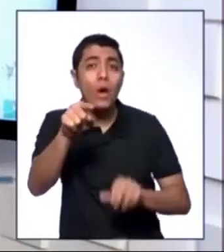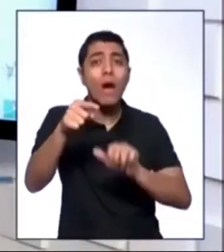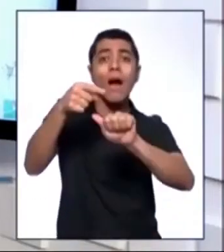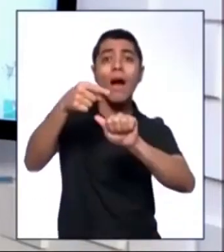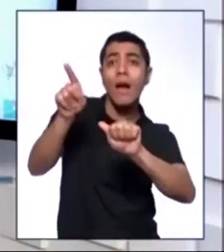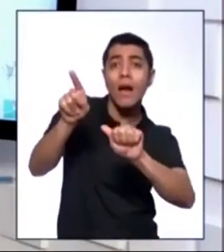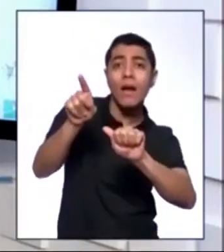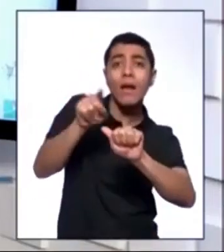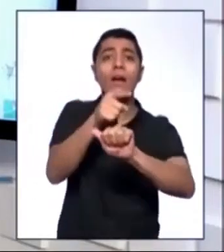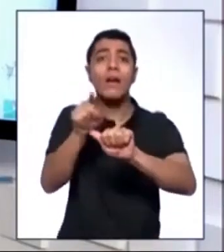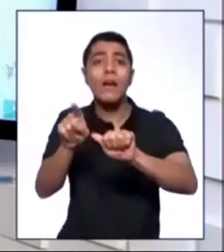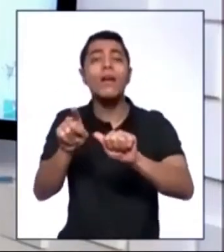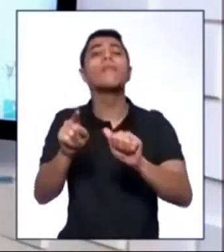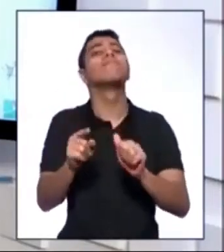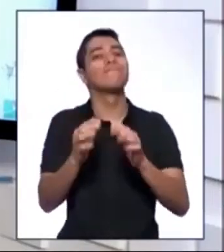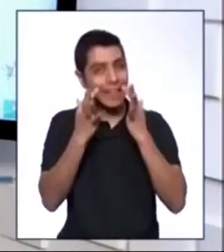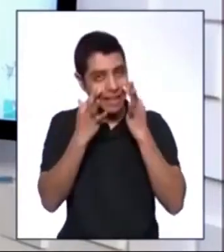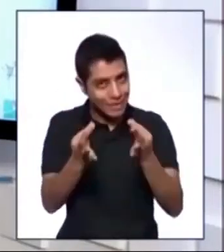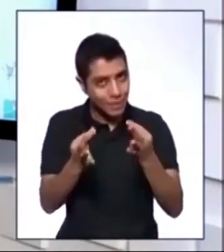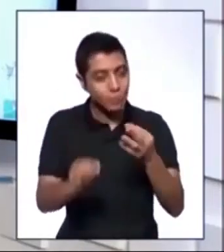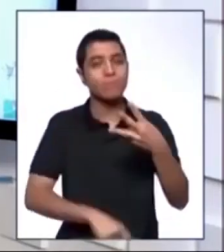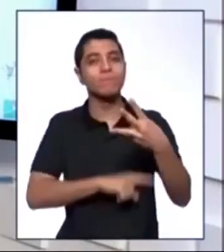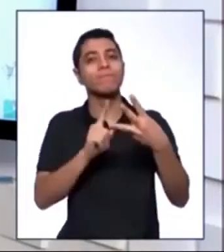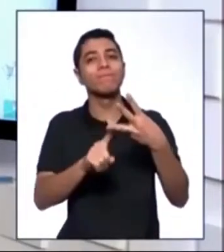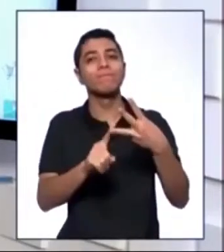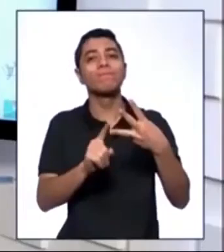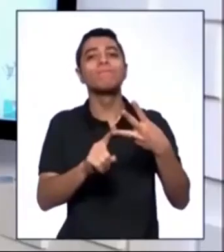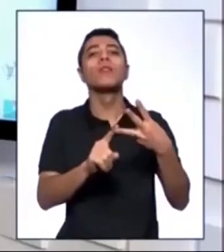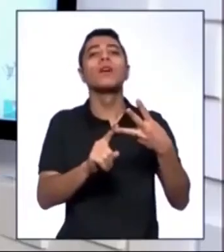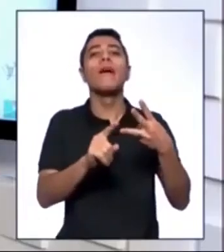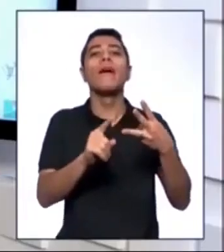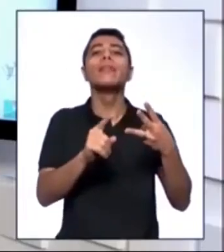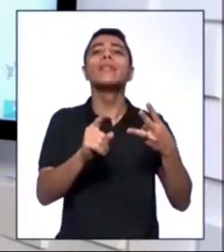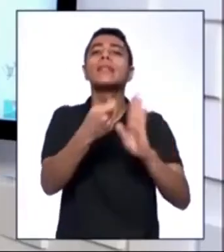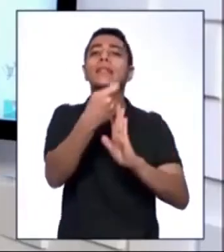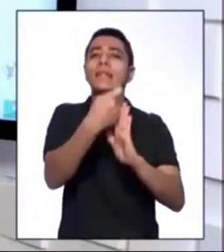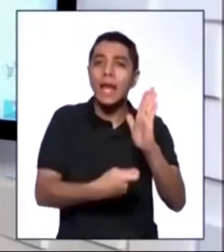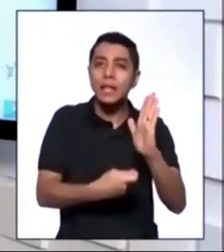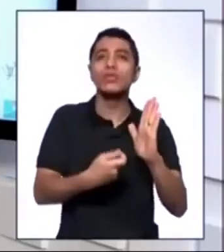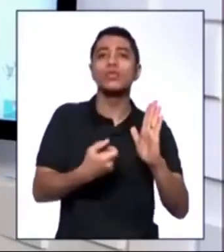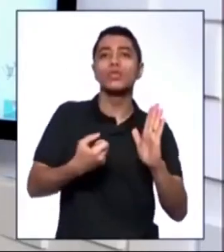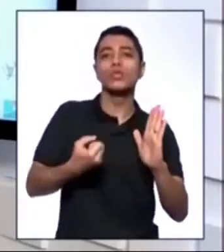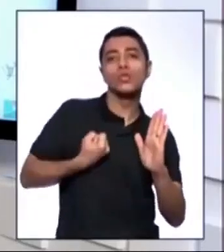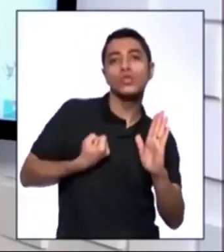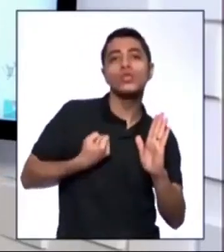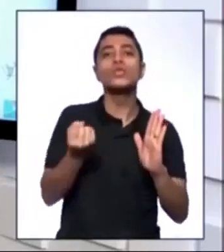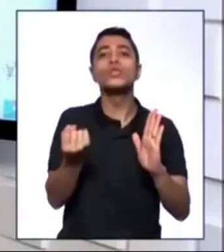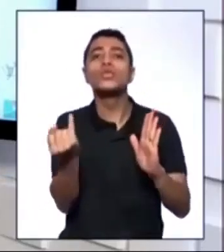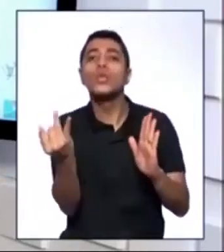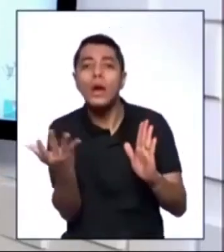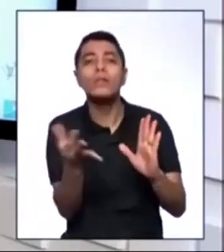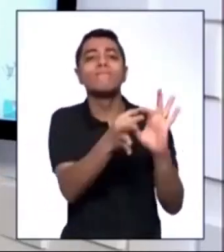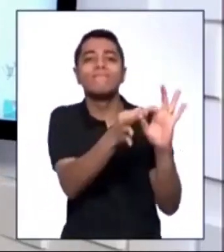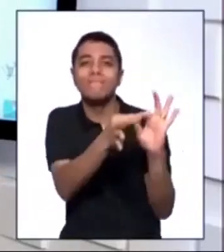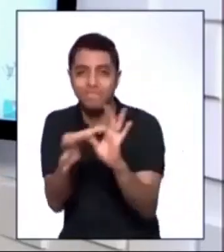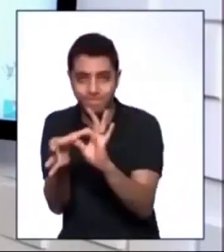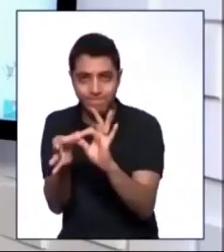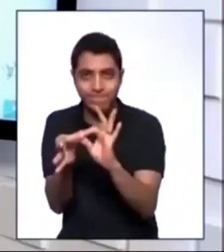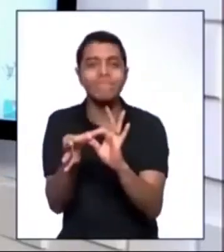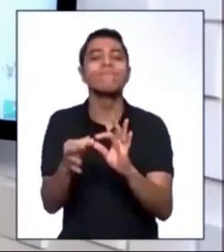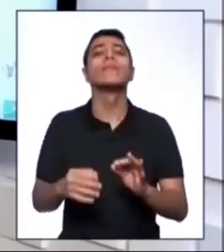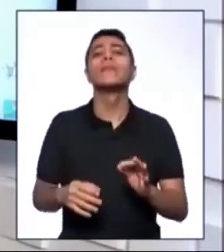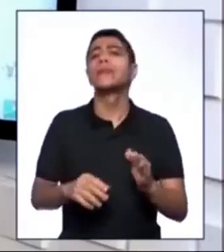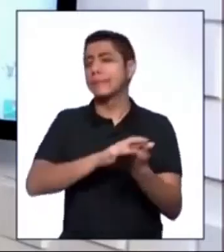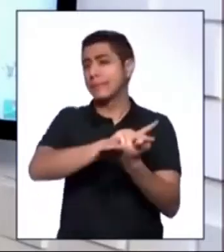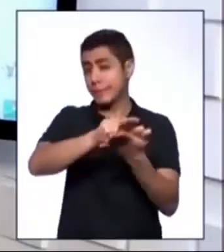concordância verbal e nominal, regência verbal e nominal. Então, assim, ó, o universo de cobrança é da